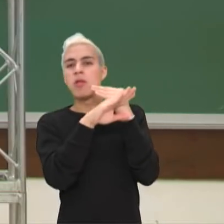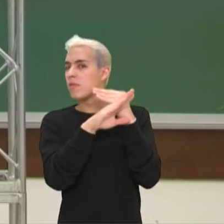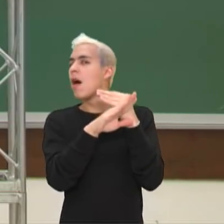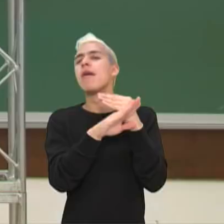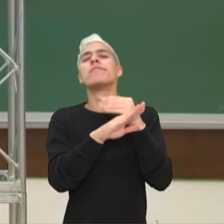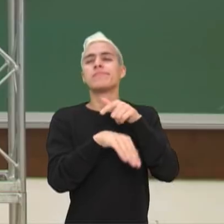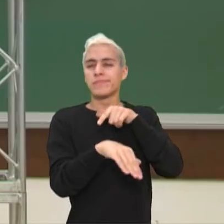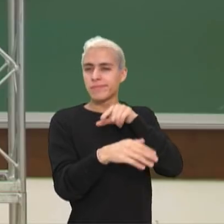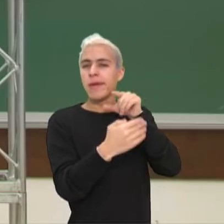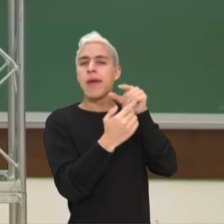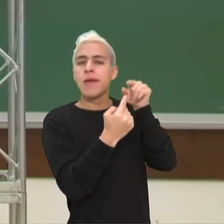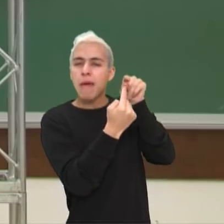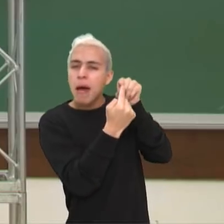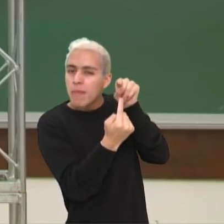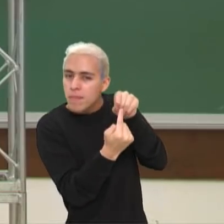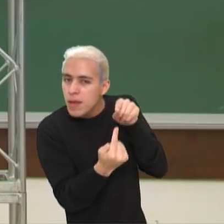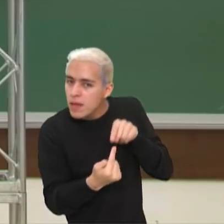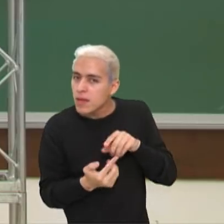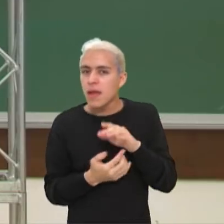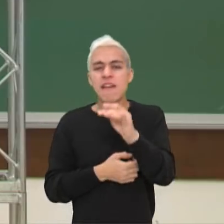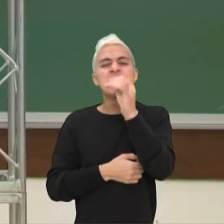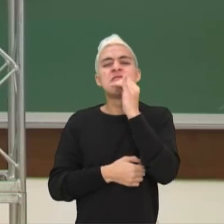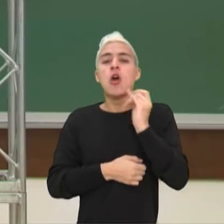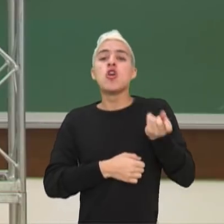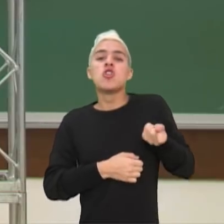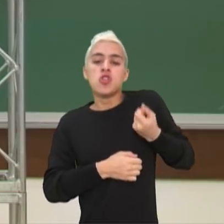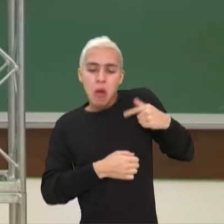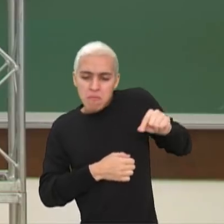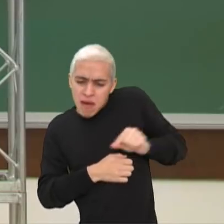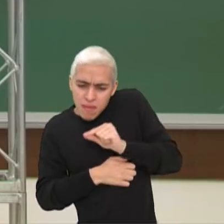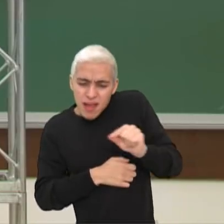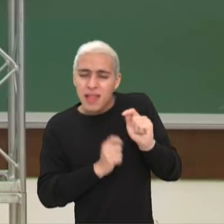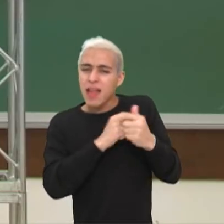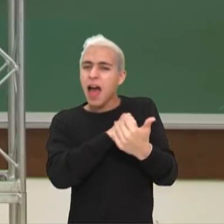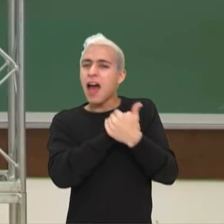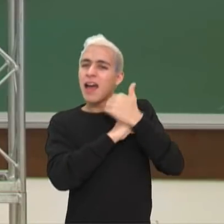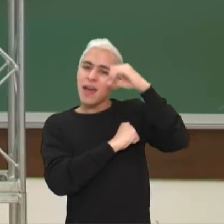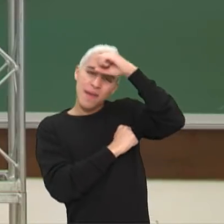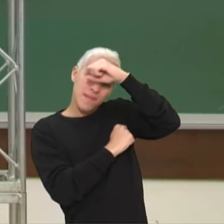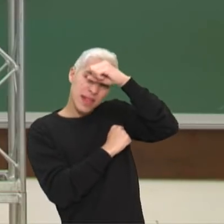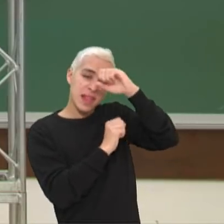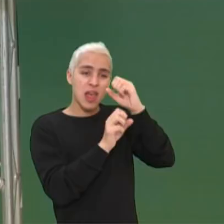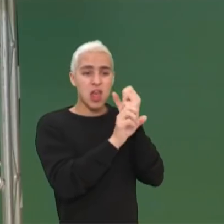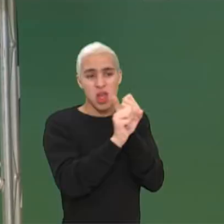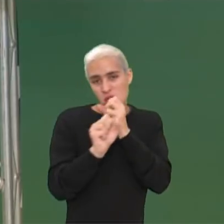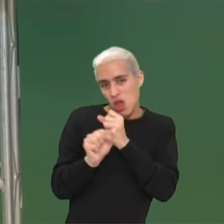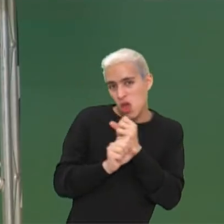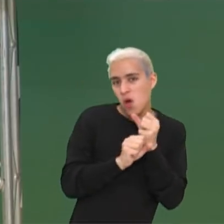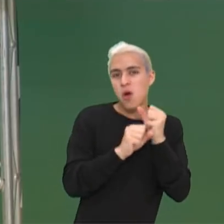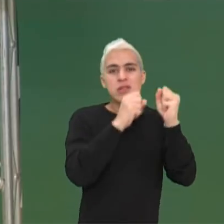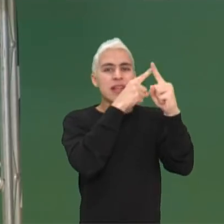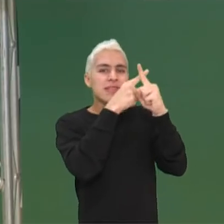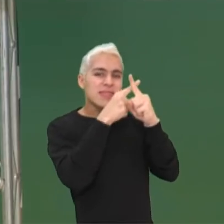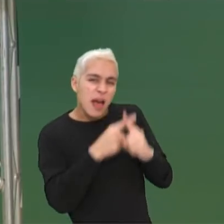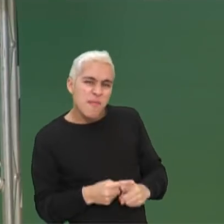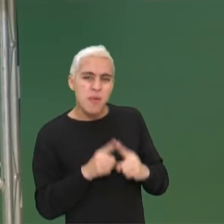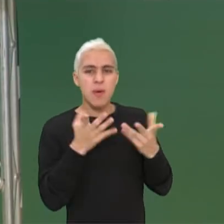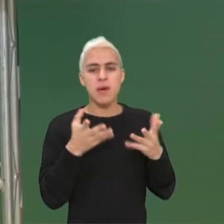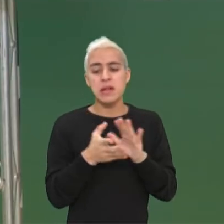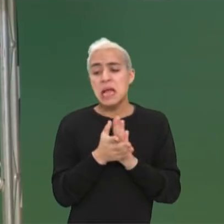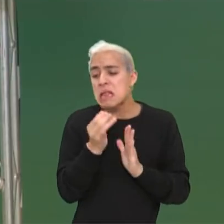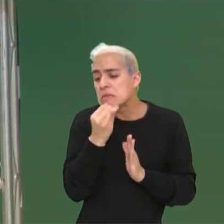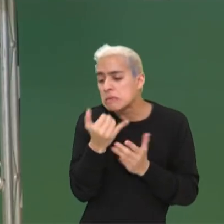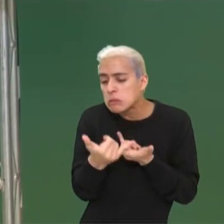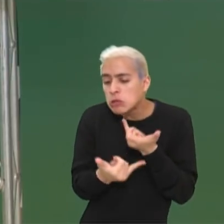né? Então, às vezes um jogo de números, né? Você está aprendendo contas, está aprendendo tabuada, então várias coisas, né? Um jogo da